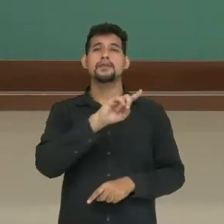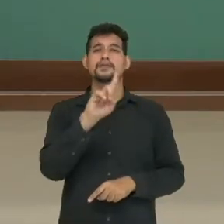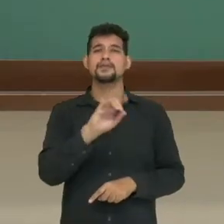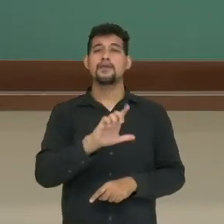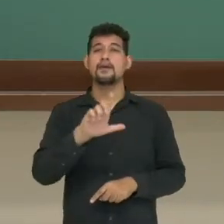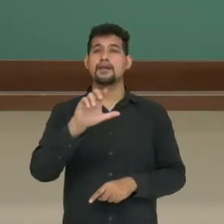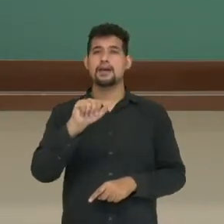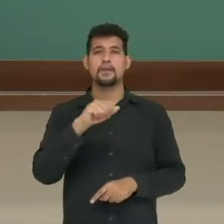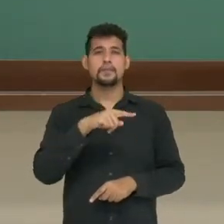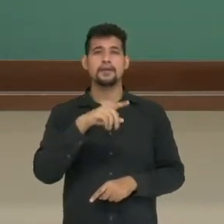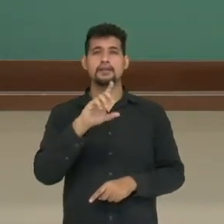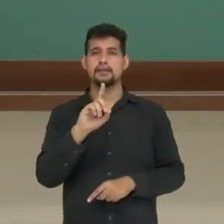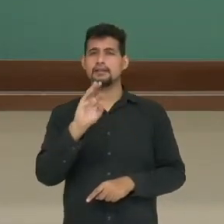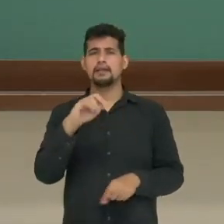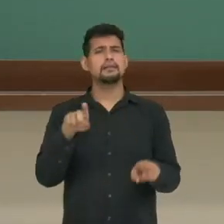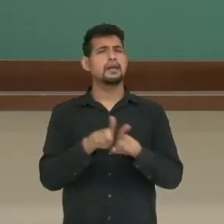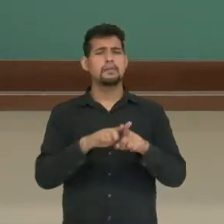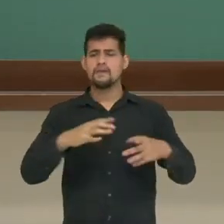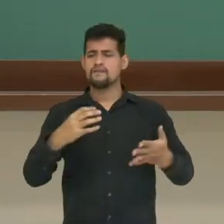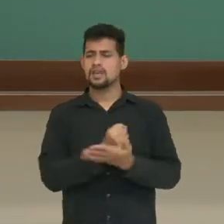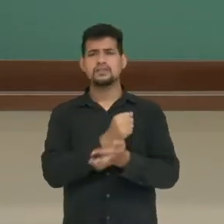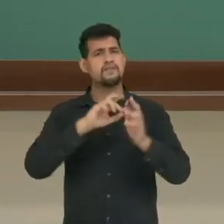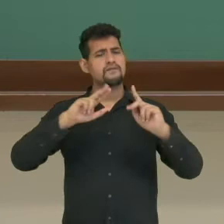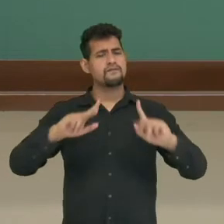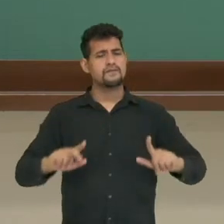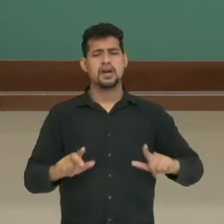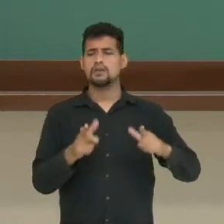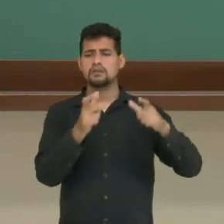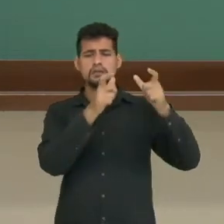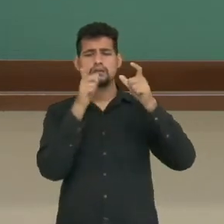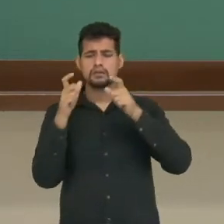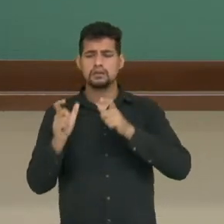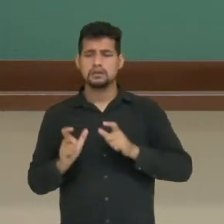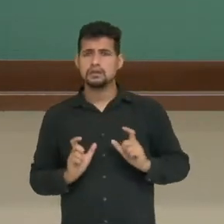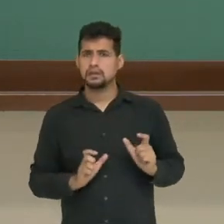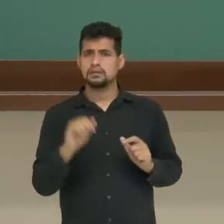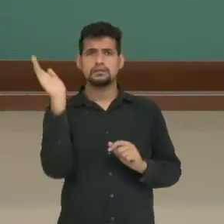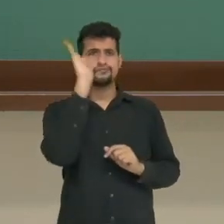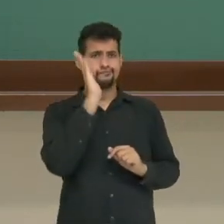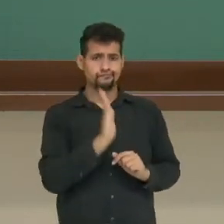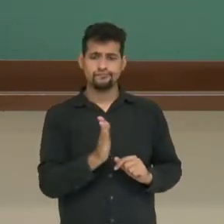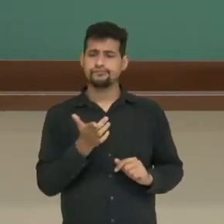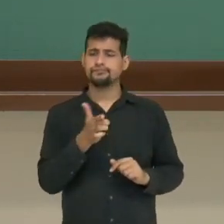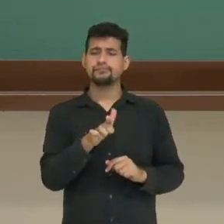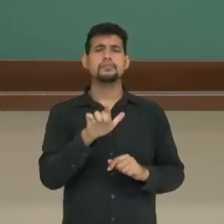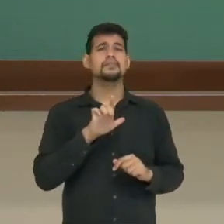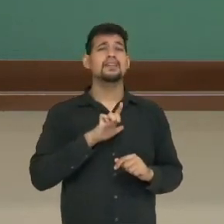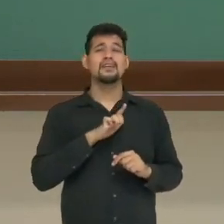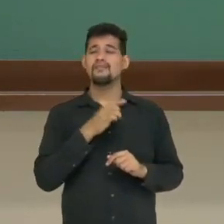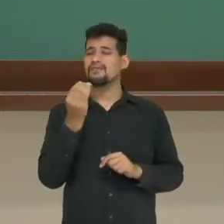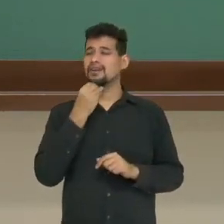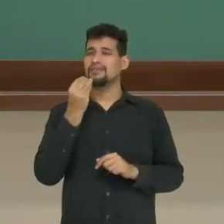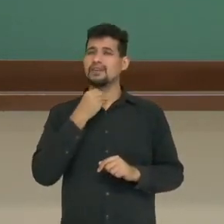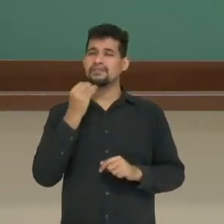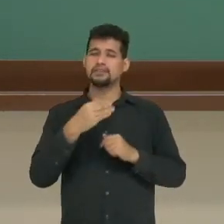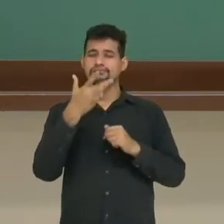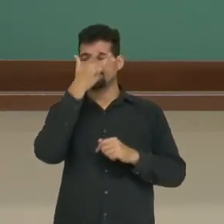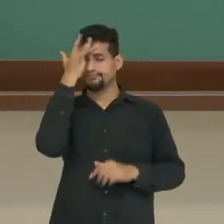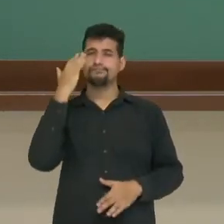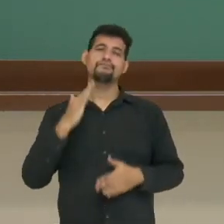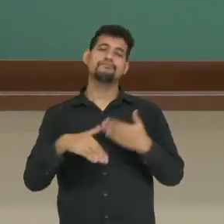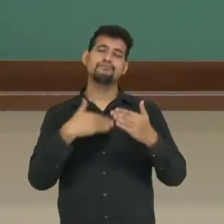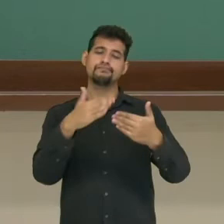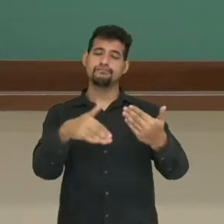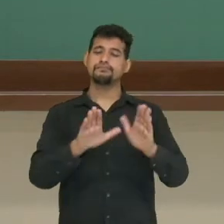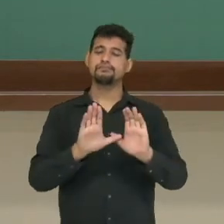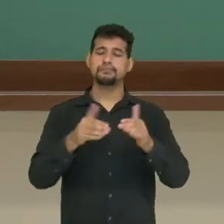você tem uma oposição que venceu em importantes estados do Brasil, mostrando mais uma vez o enfraquecimento dos apoiadores do